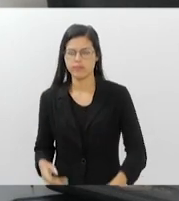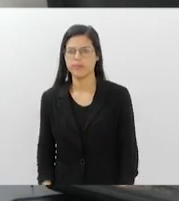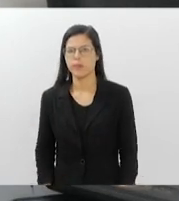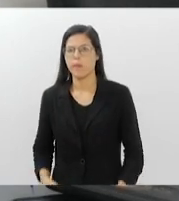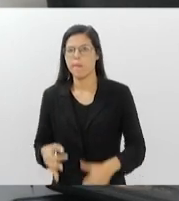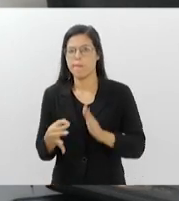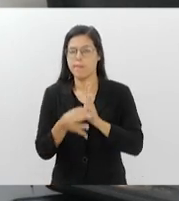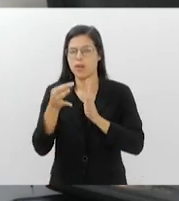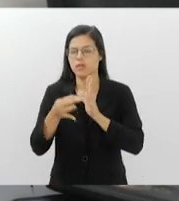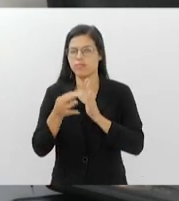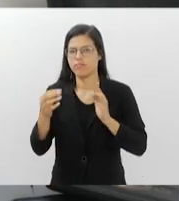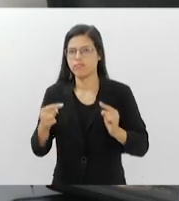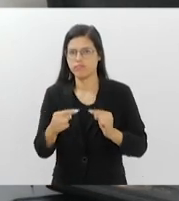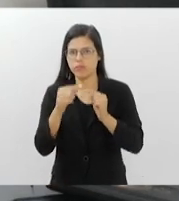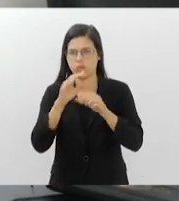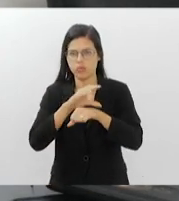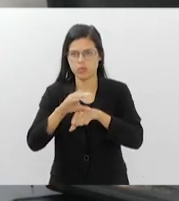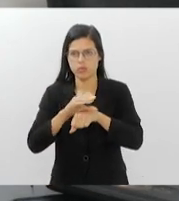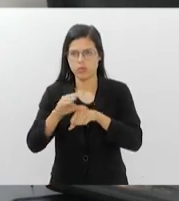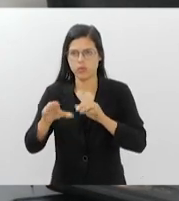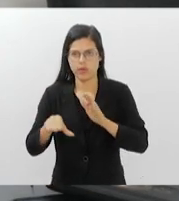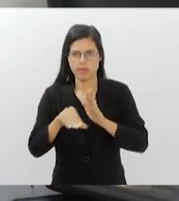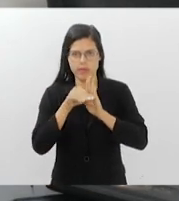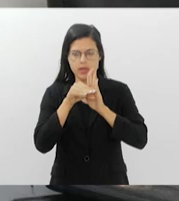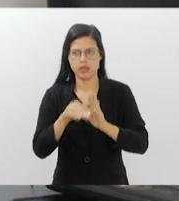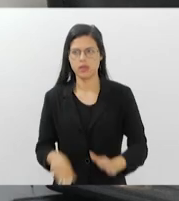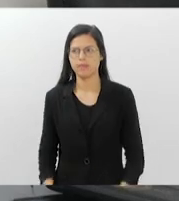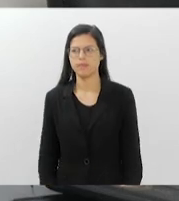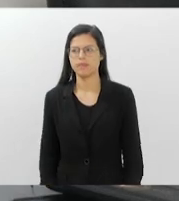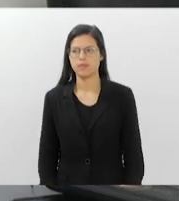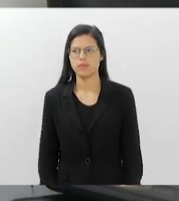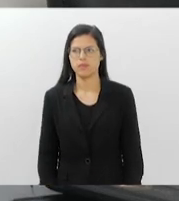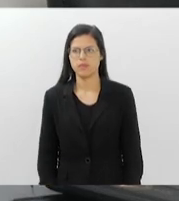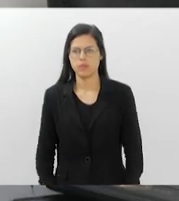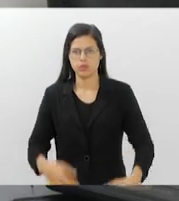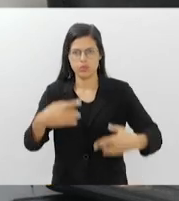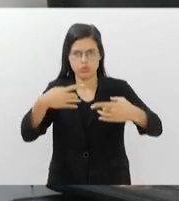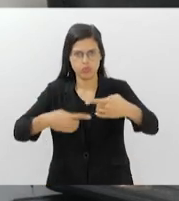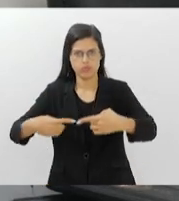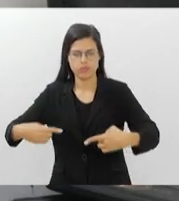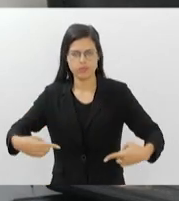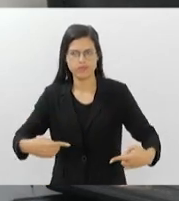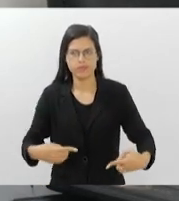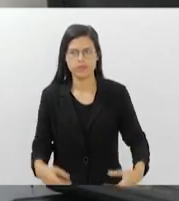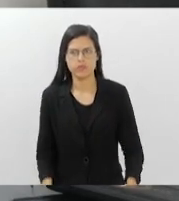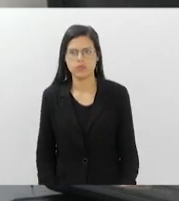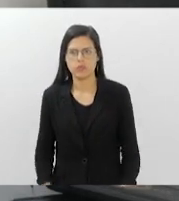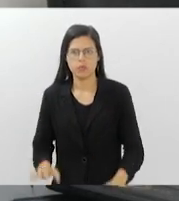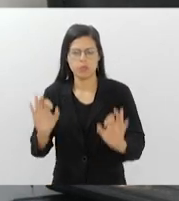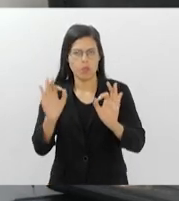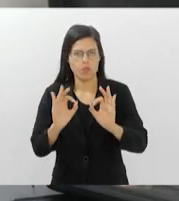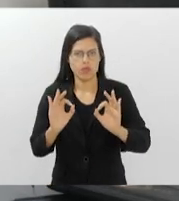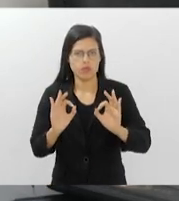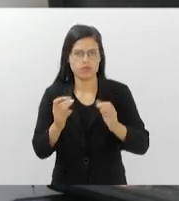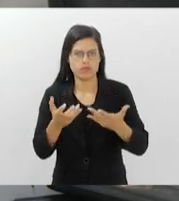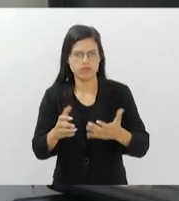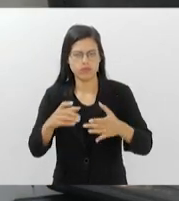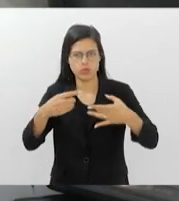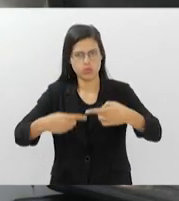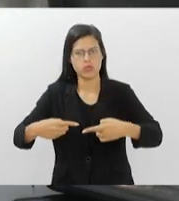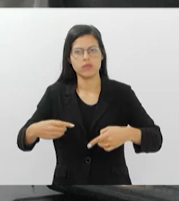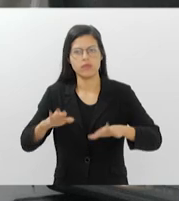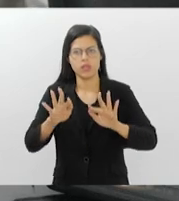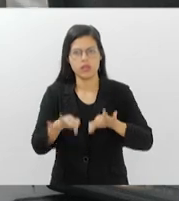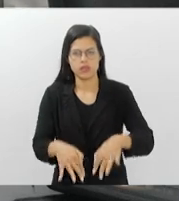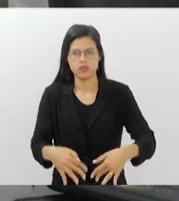parecer é pela constitucionalidade com emenda em discussão não havendo Quem Queira discutir encerrada a